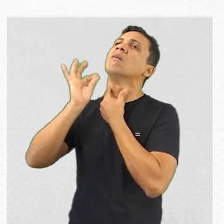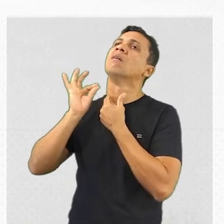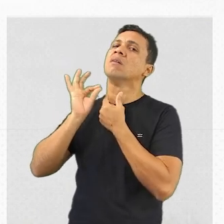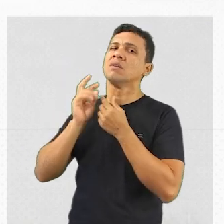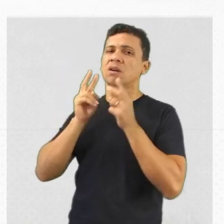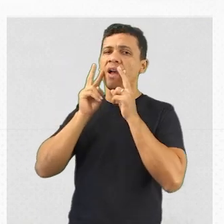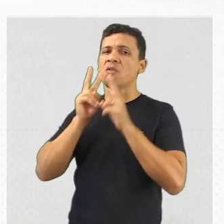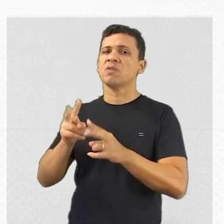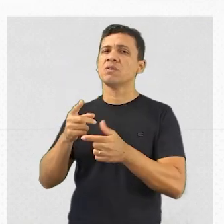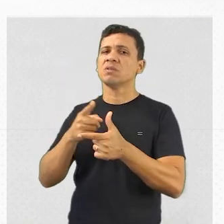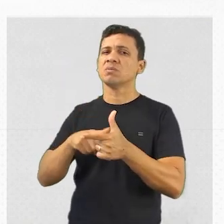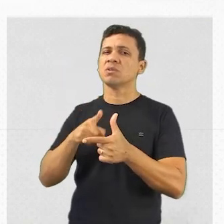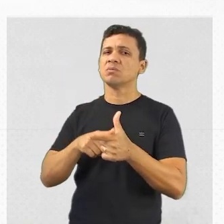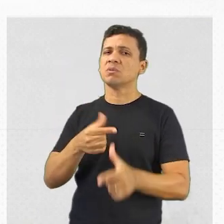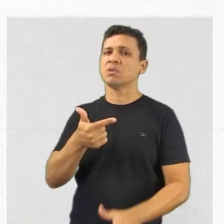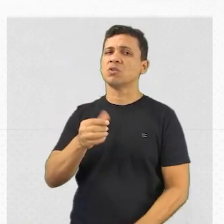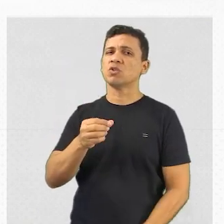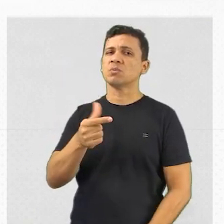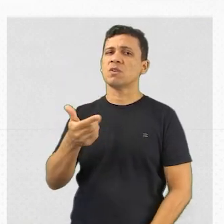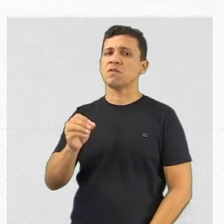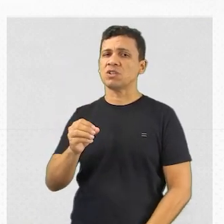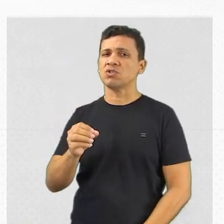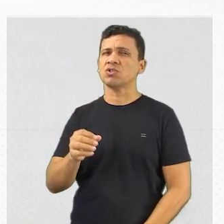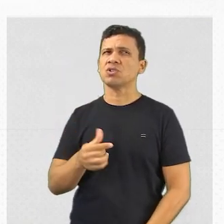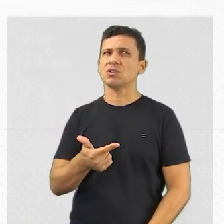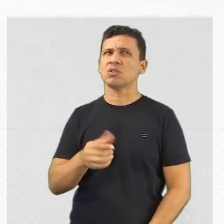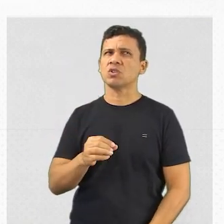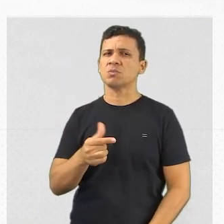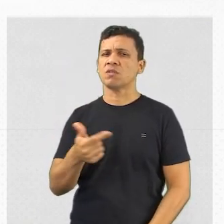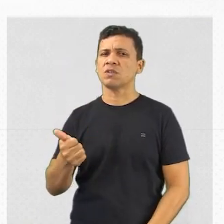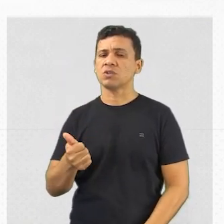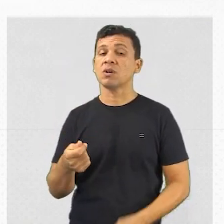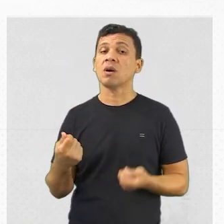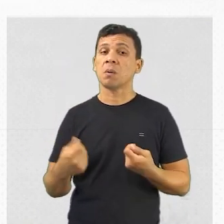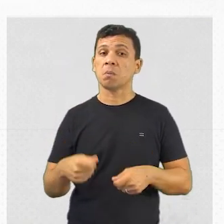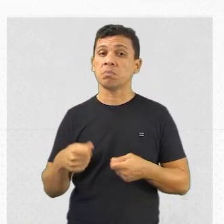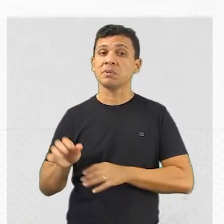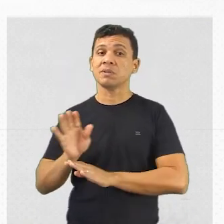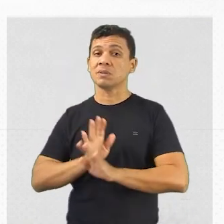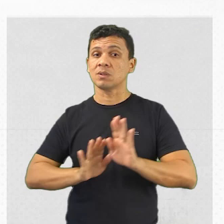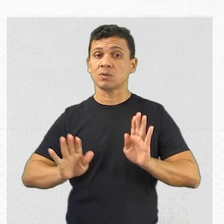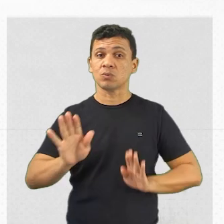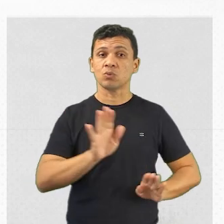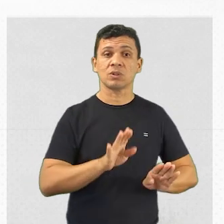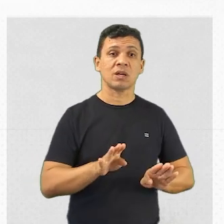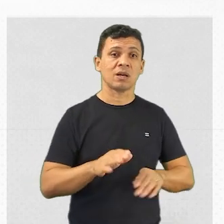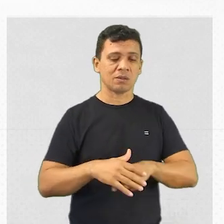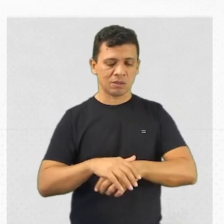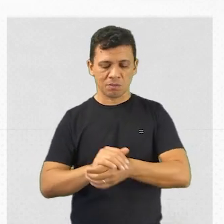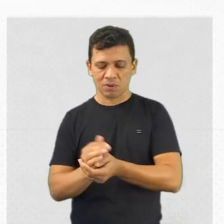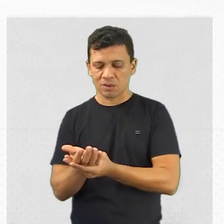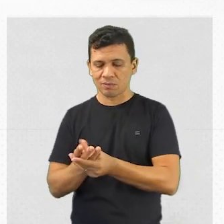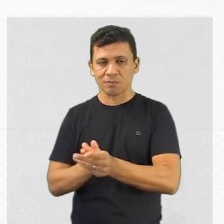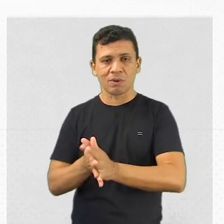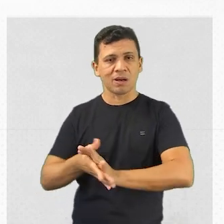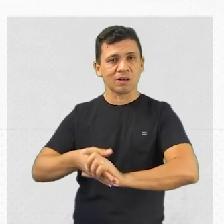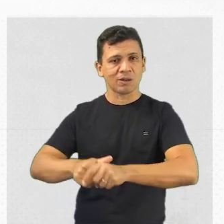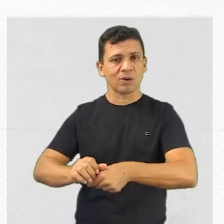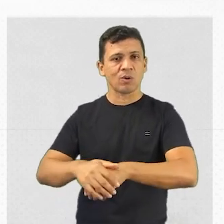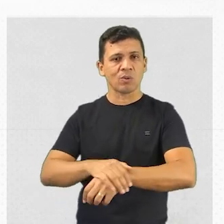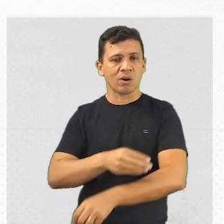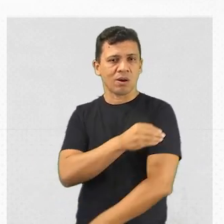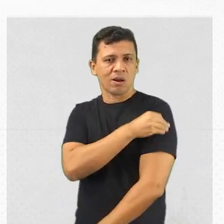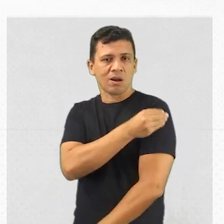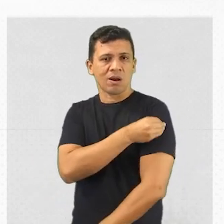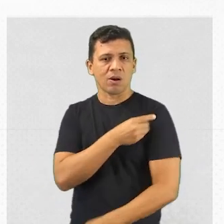viu de 2020, 2021, necessidade de se cuidar, de ter higiene sanitária, né? De lavar as mãos,